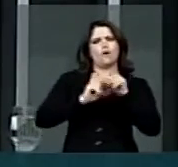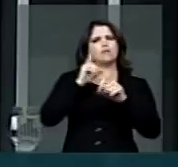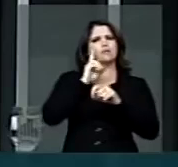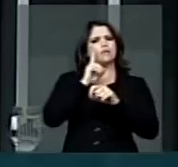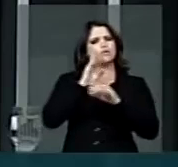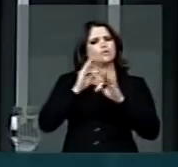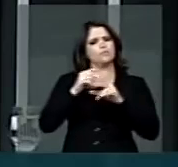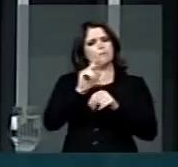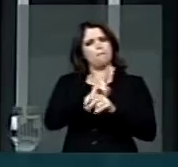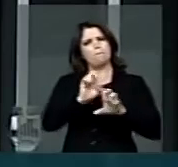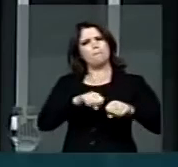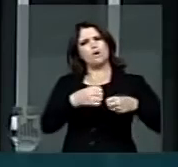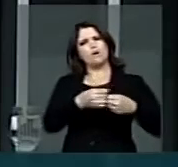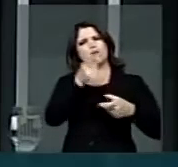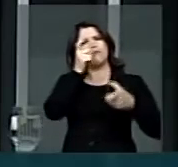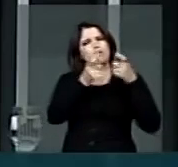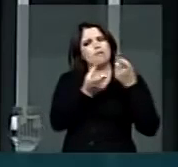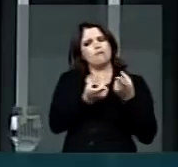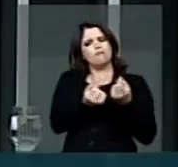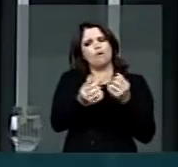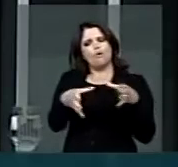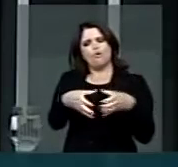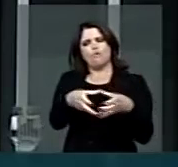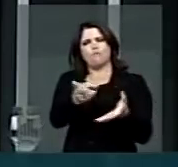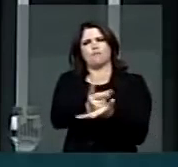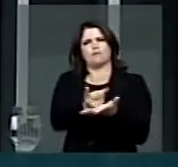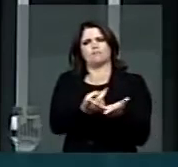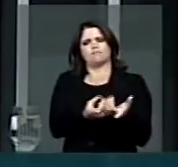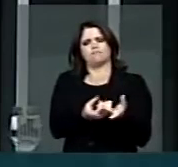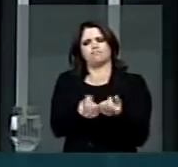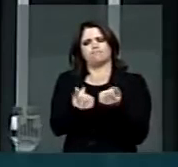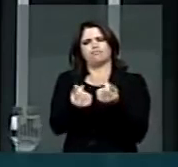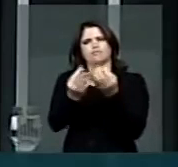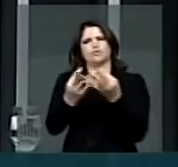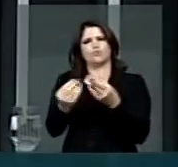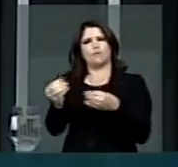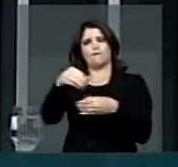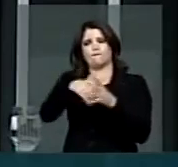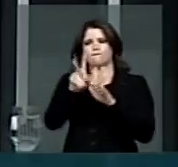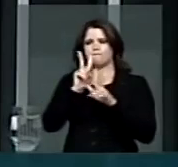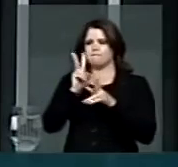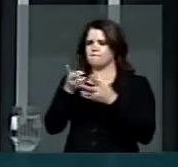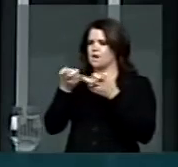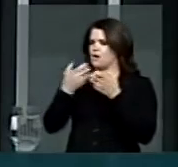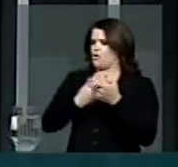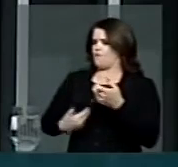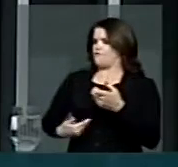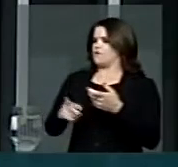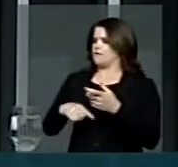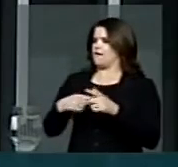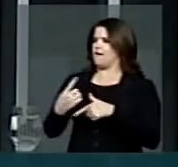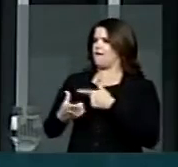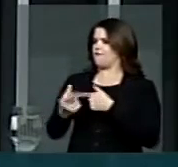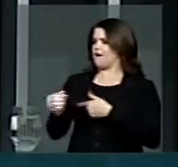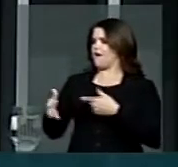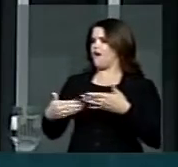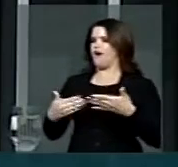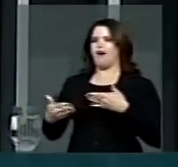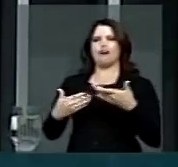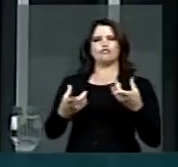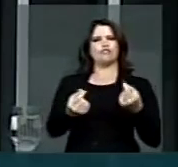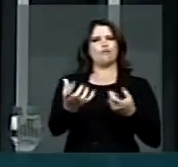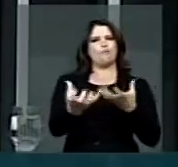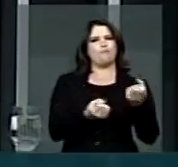para proteger os interesses desses mesmos grupos que veem o Estado como uma máquina destinada aos